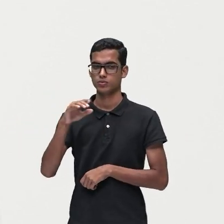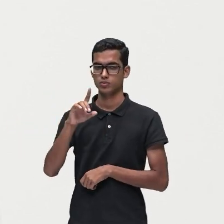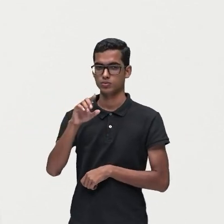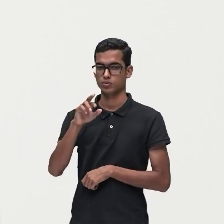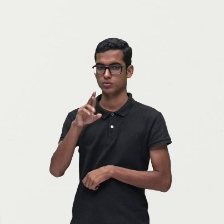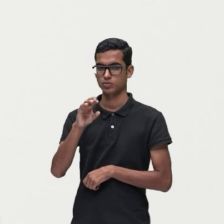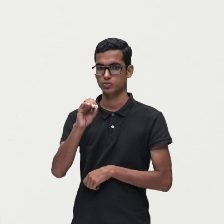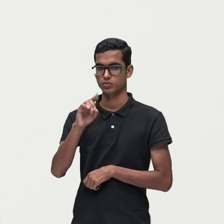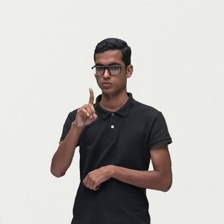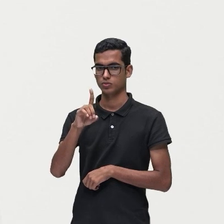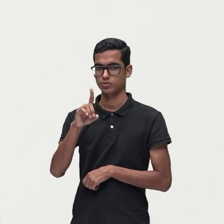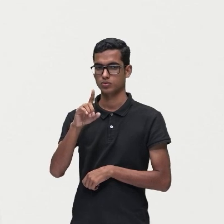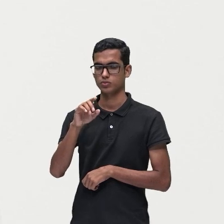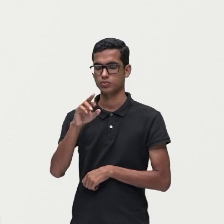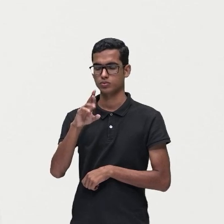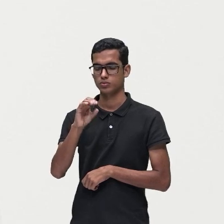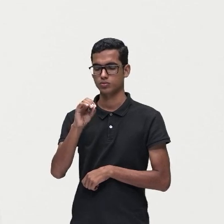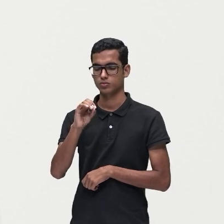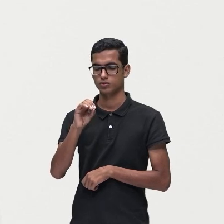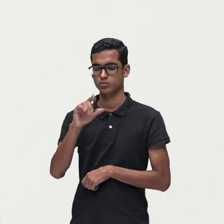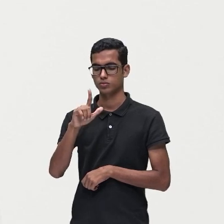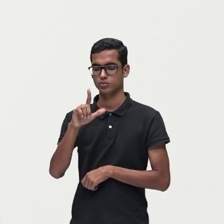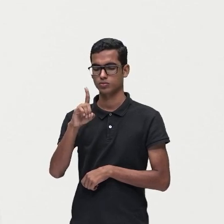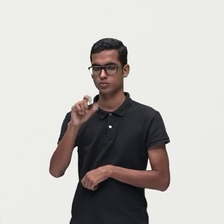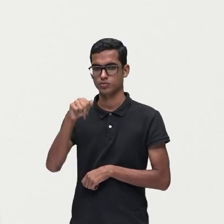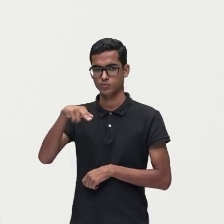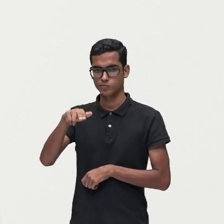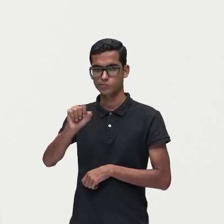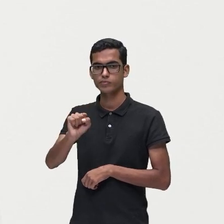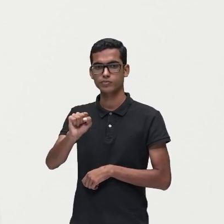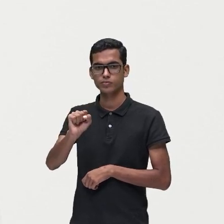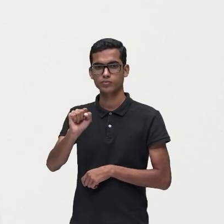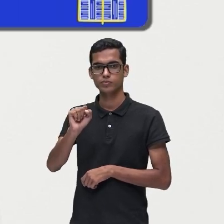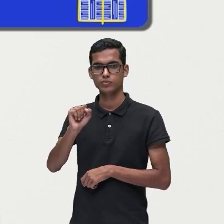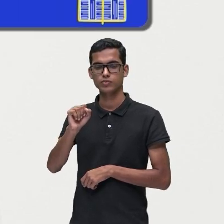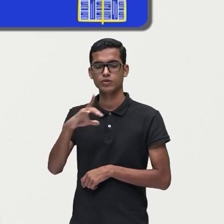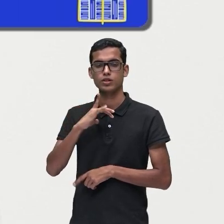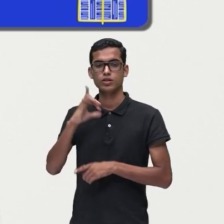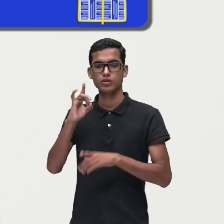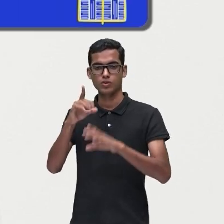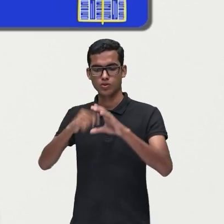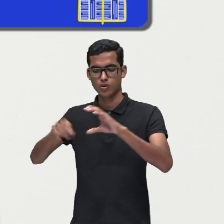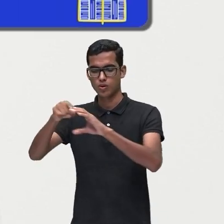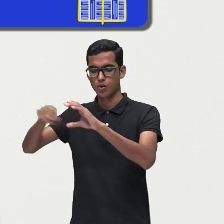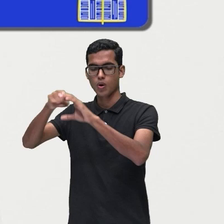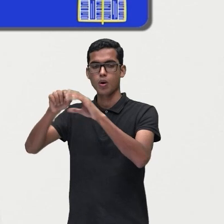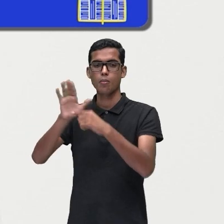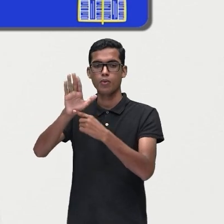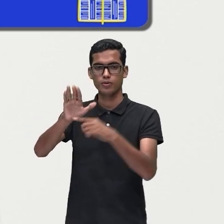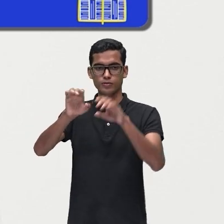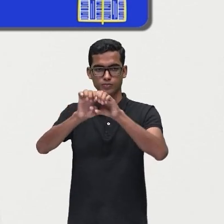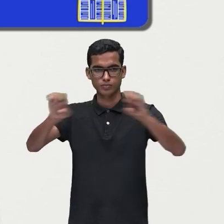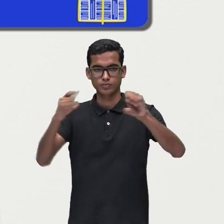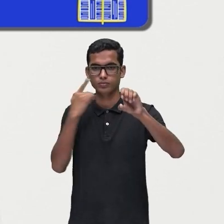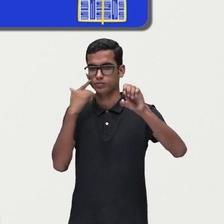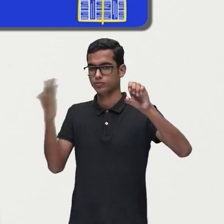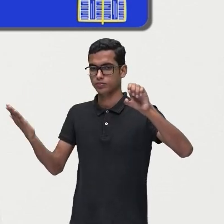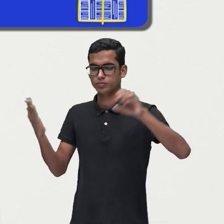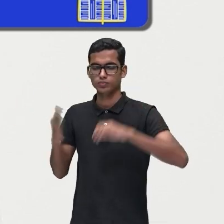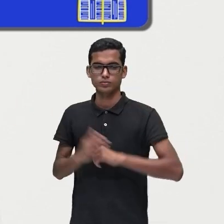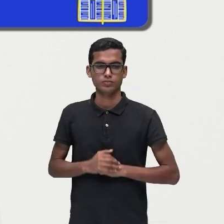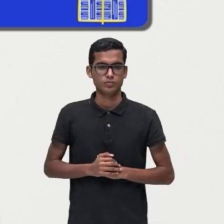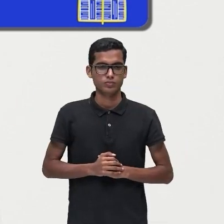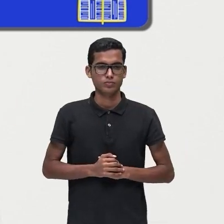soltas, como demonstrado na seguinte equação. Olhem só, fiquem atentos que a gente tem